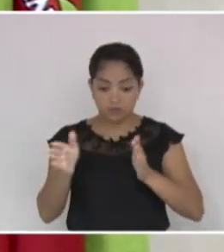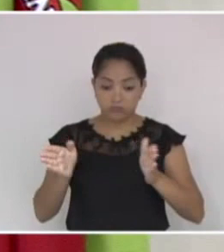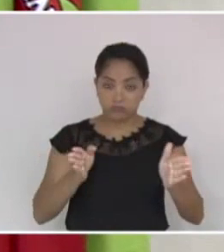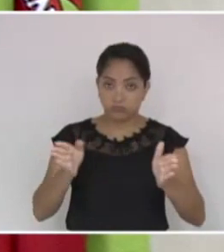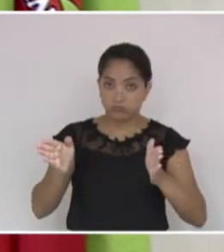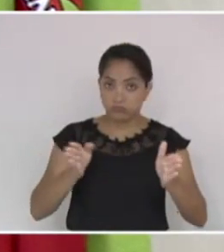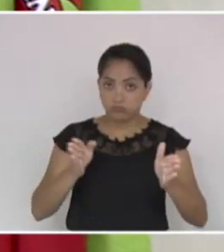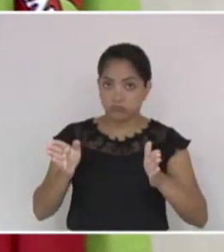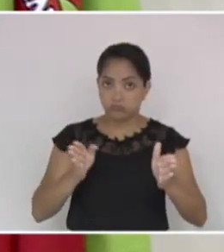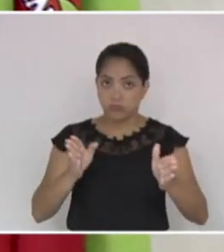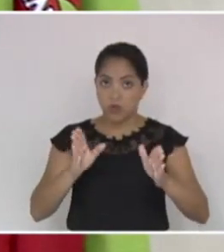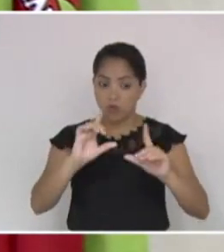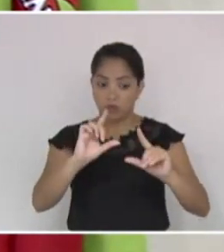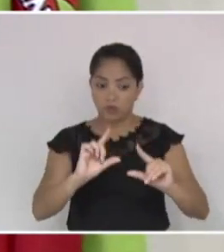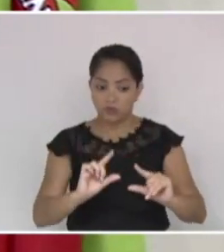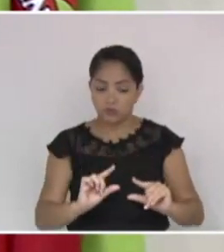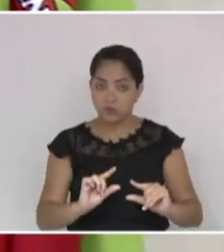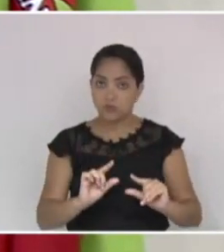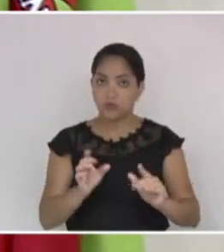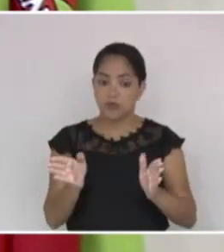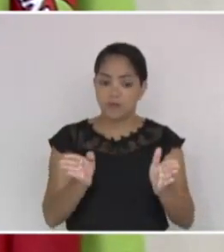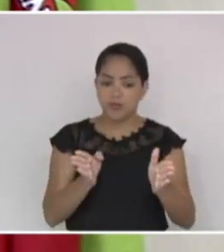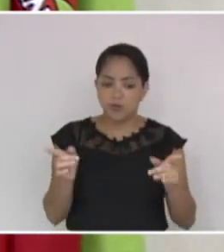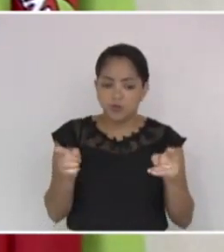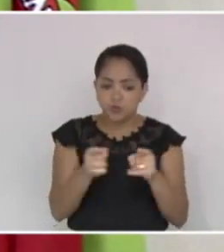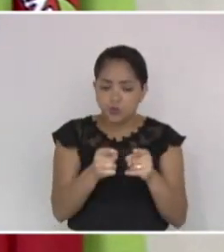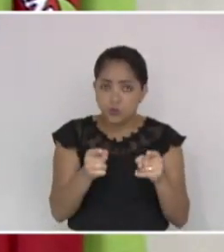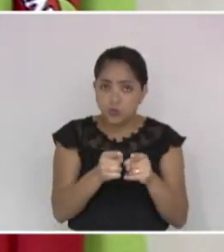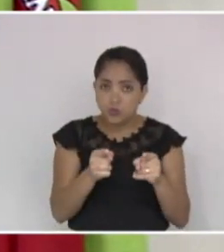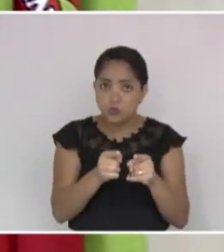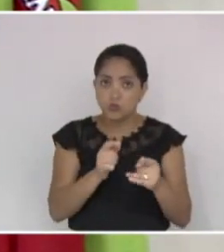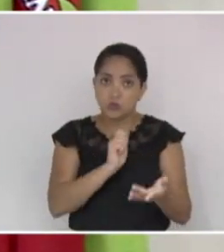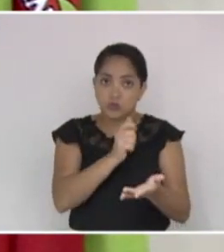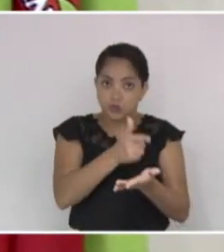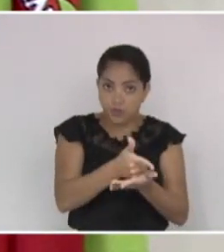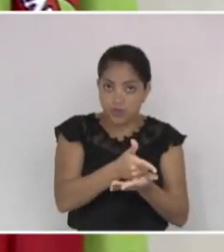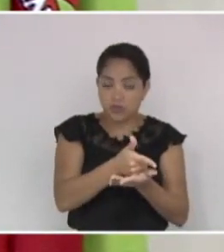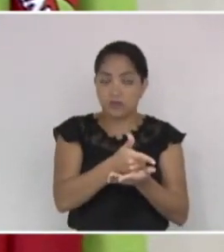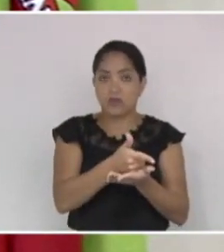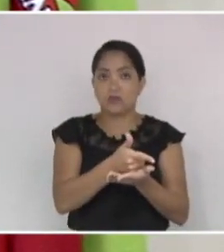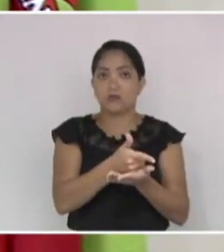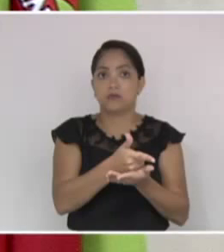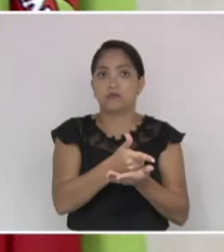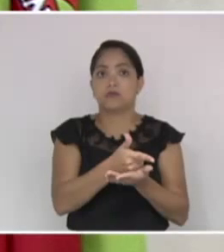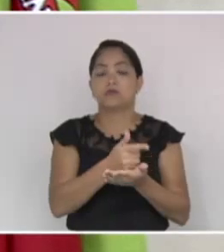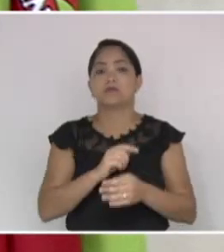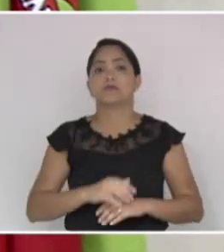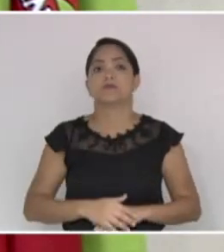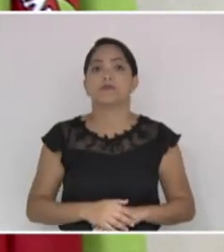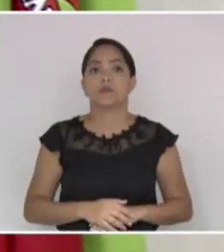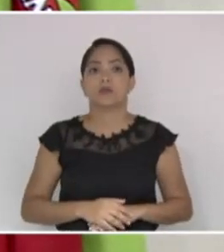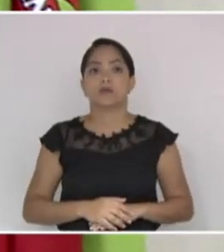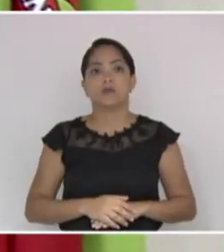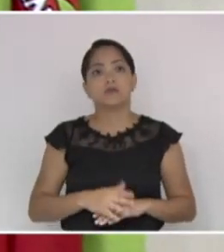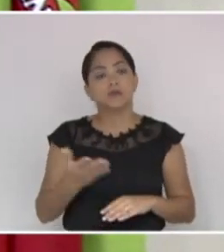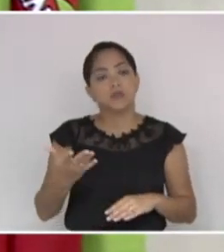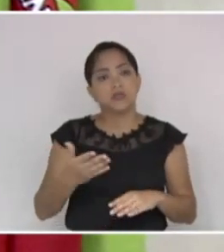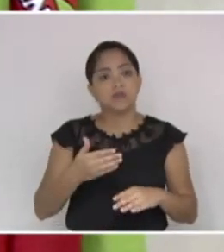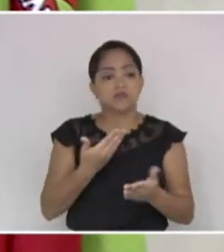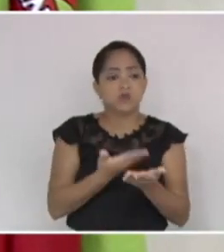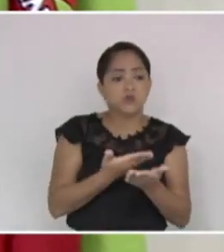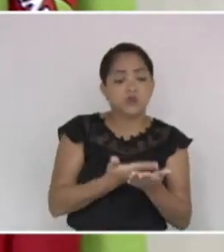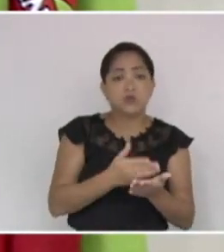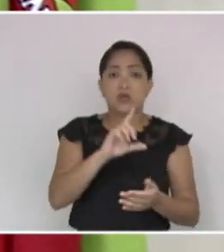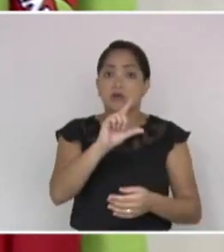vínculo profissional, ou seja, menor tempo de contribuição, são os menos escolarizados e constituem a